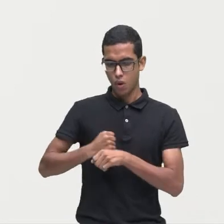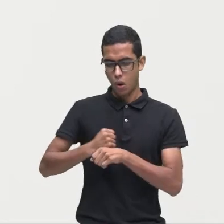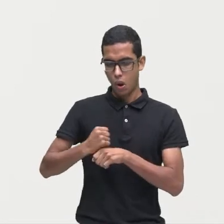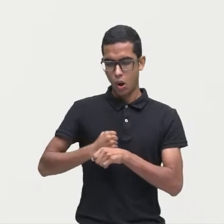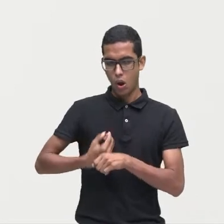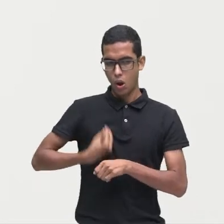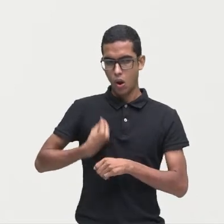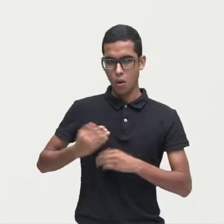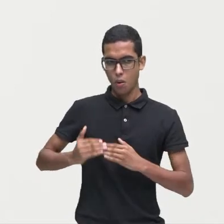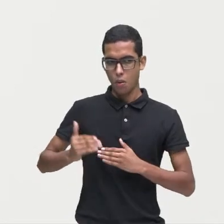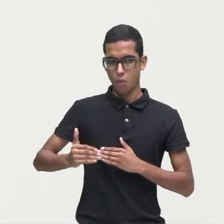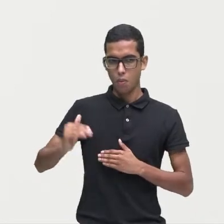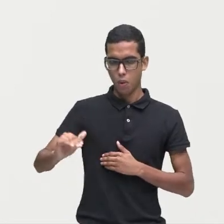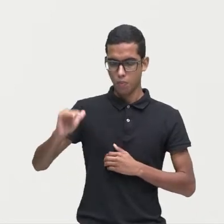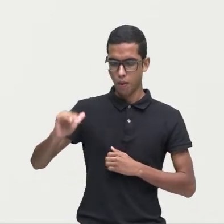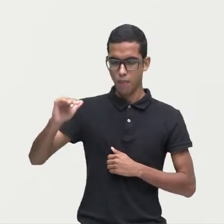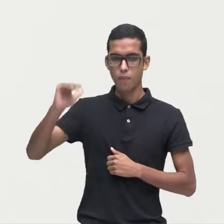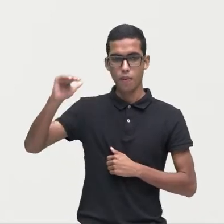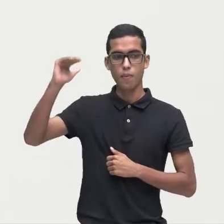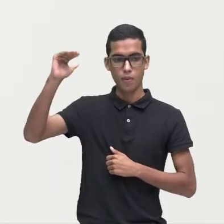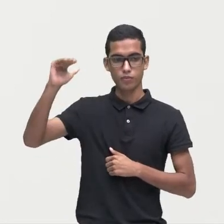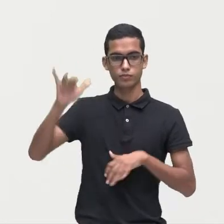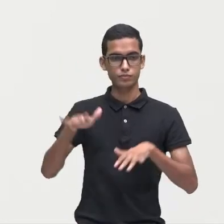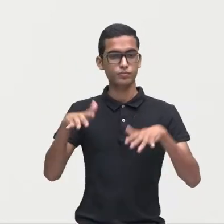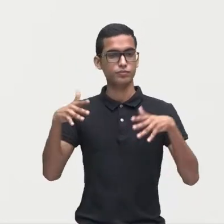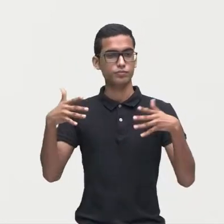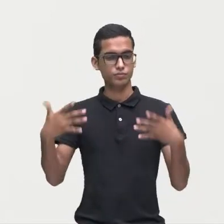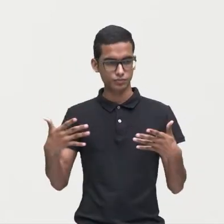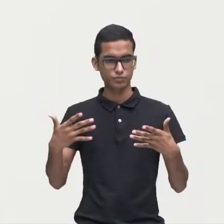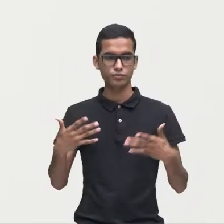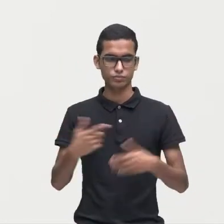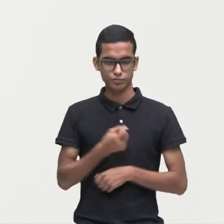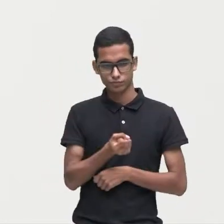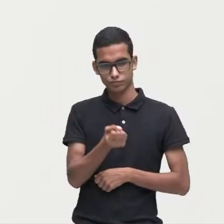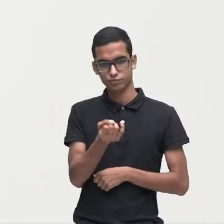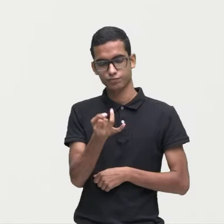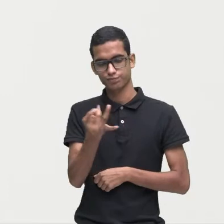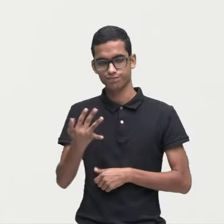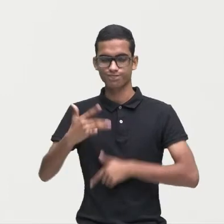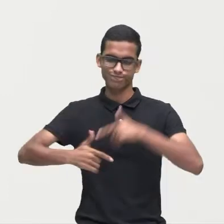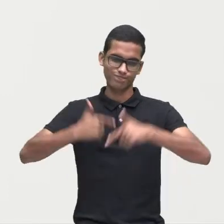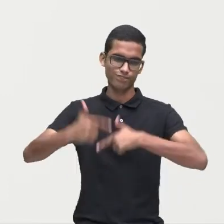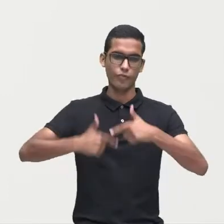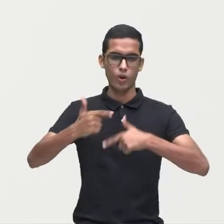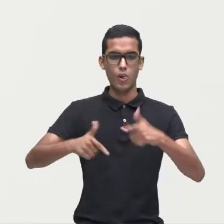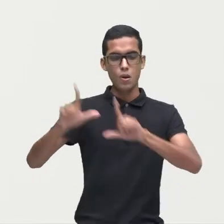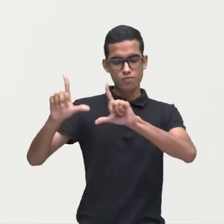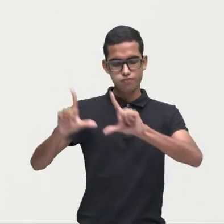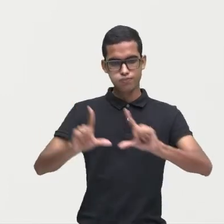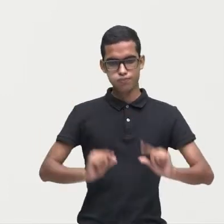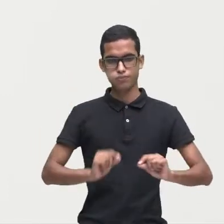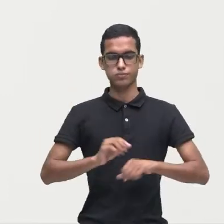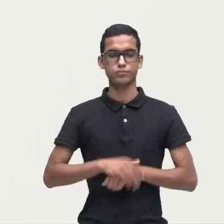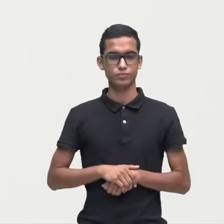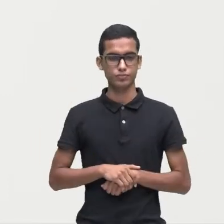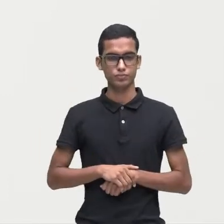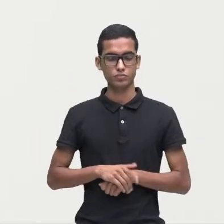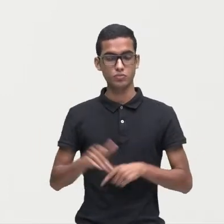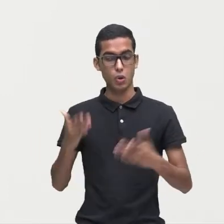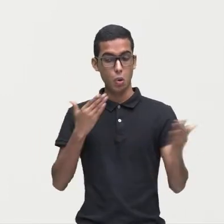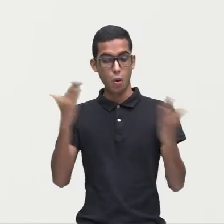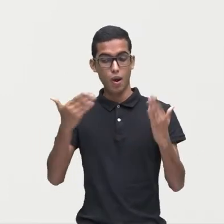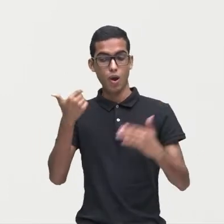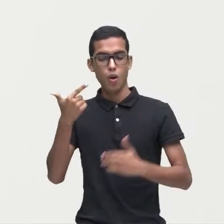a presença, a quantidade de homens nessa faixa etária. Em comparação ao número de mulheres, você vai ver também uma